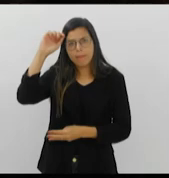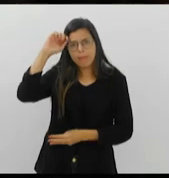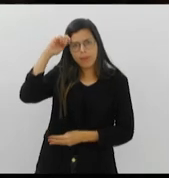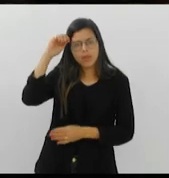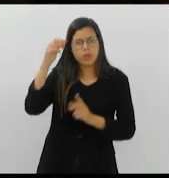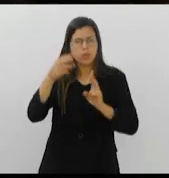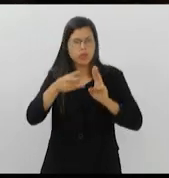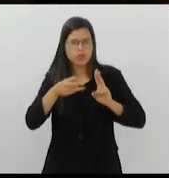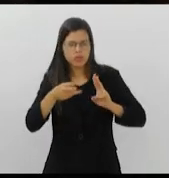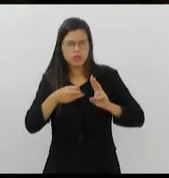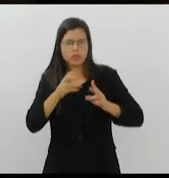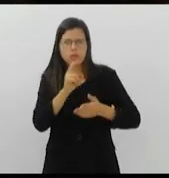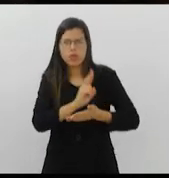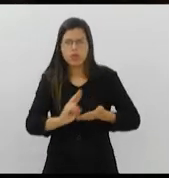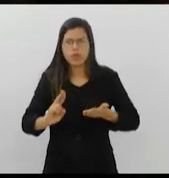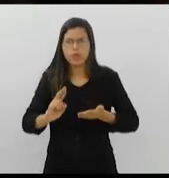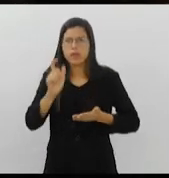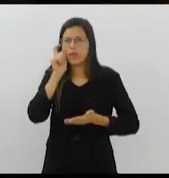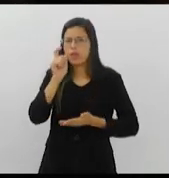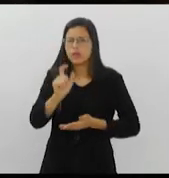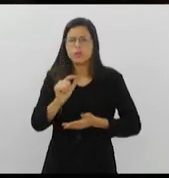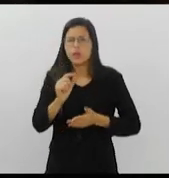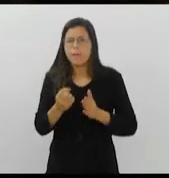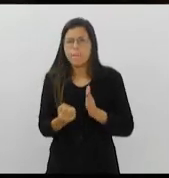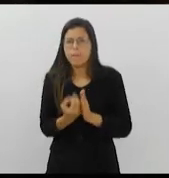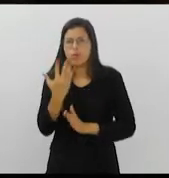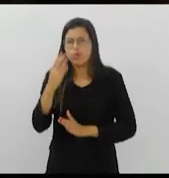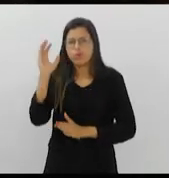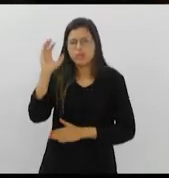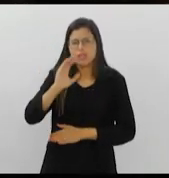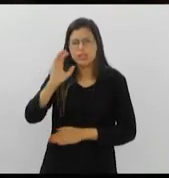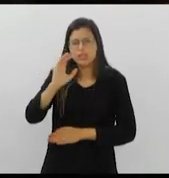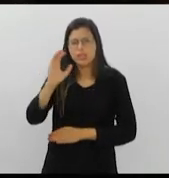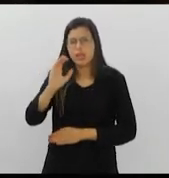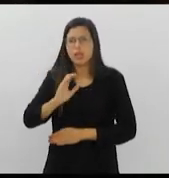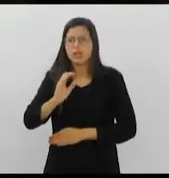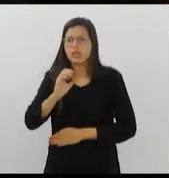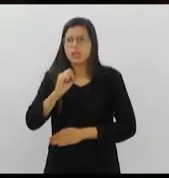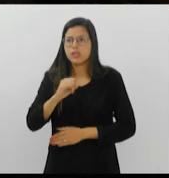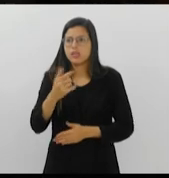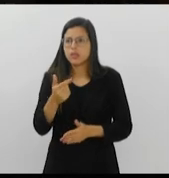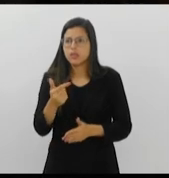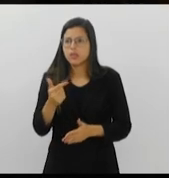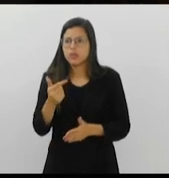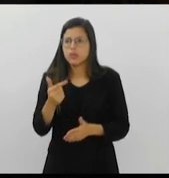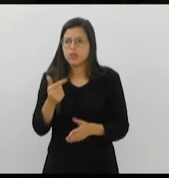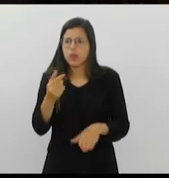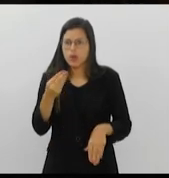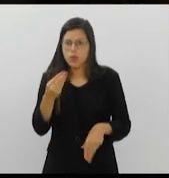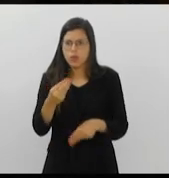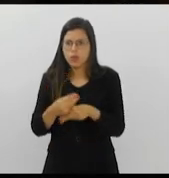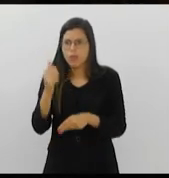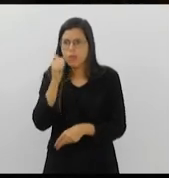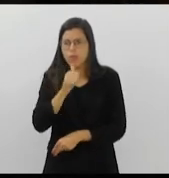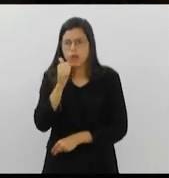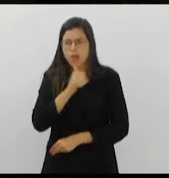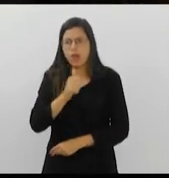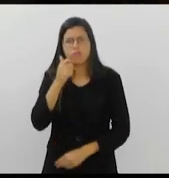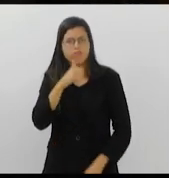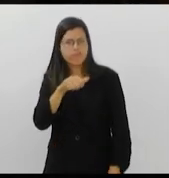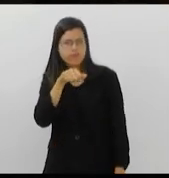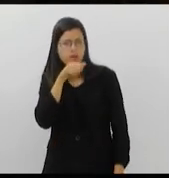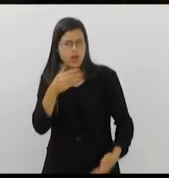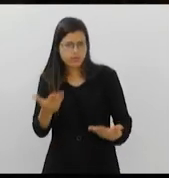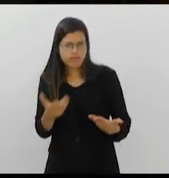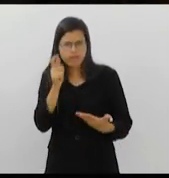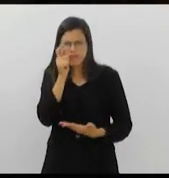quem interessa produzir ciência sem a contribuição ímpar de mulheres mães? A quem interessa? É